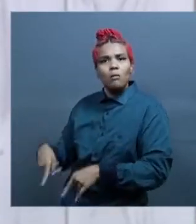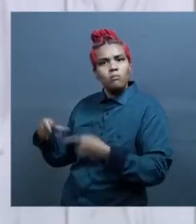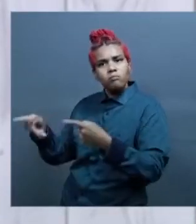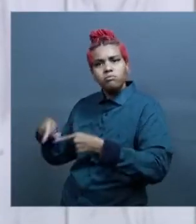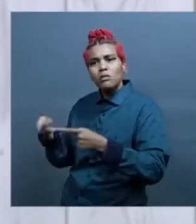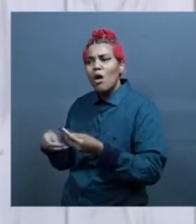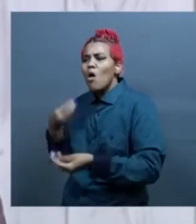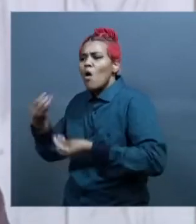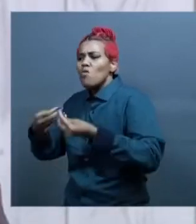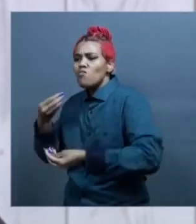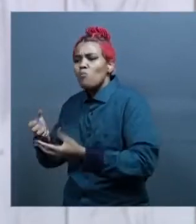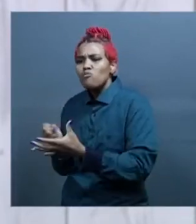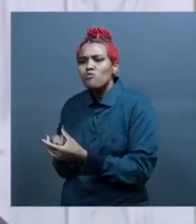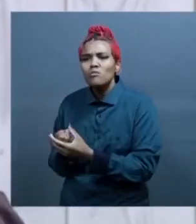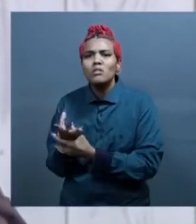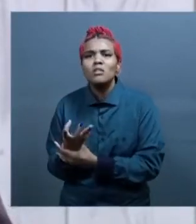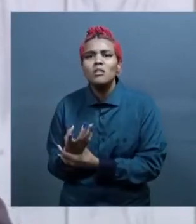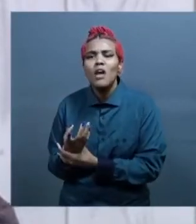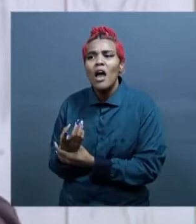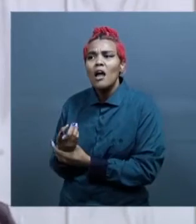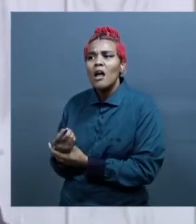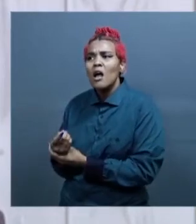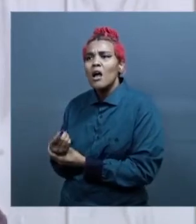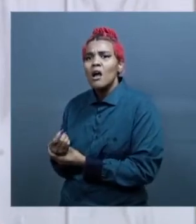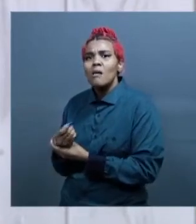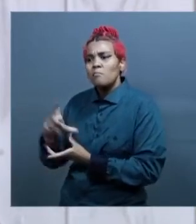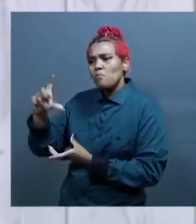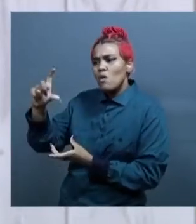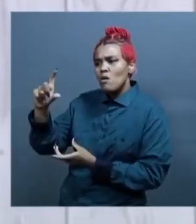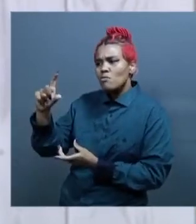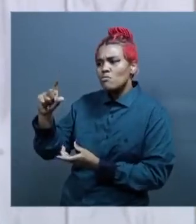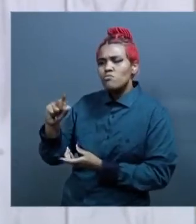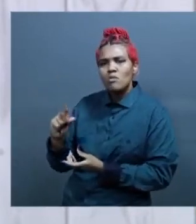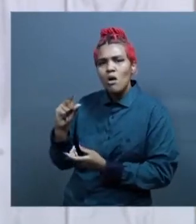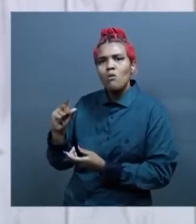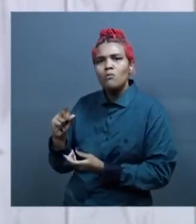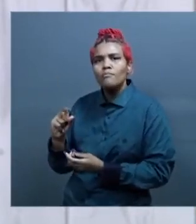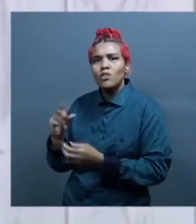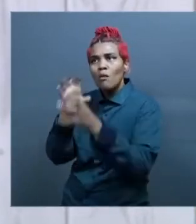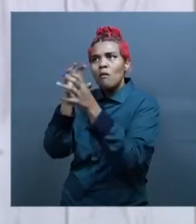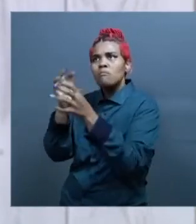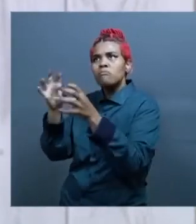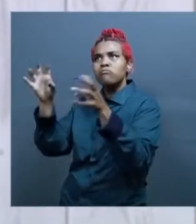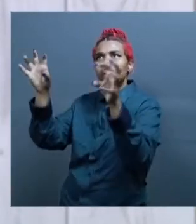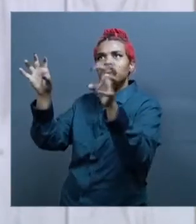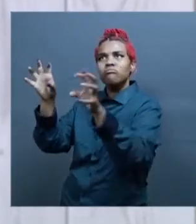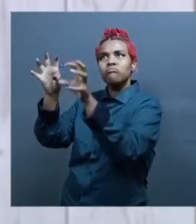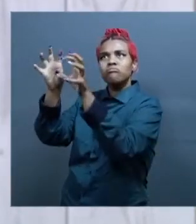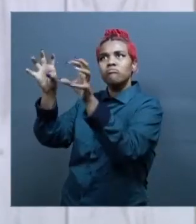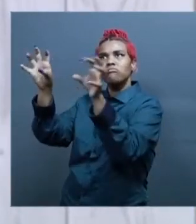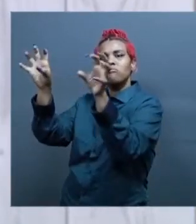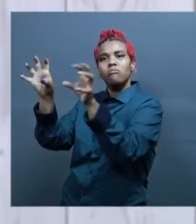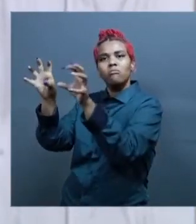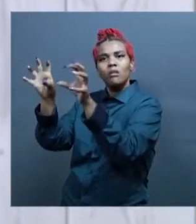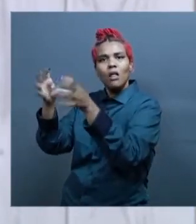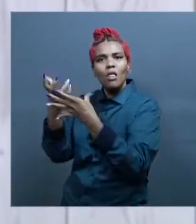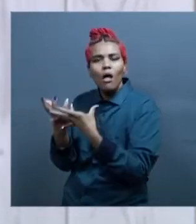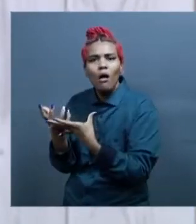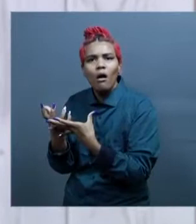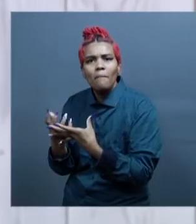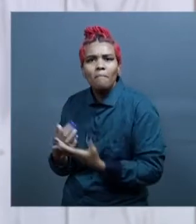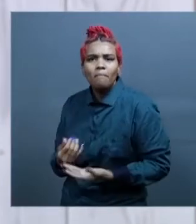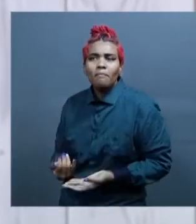de maneira com menor emissão desses gases e olha tecnicamente falando em termos científicos